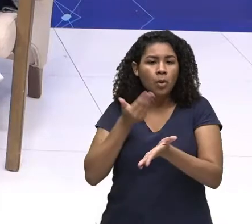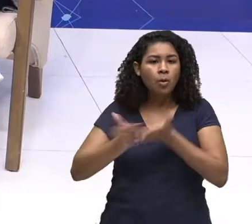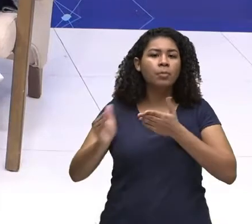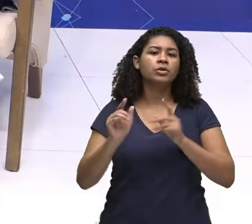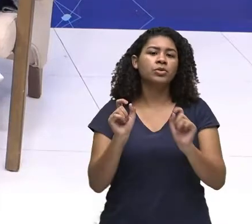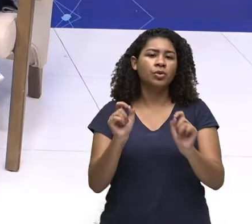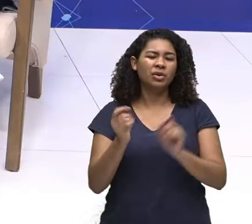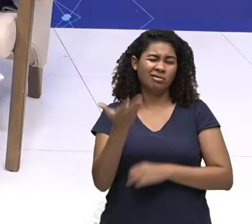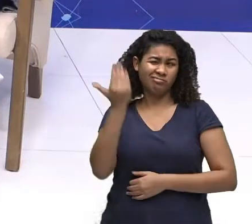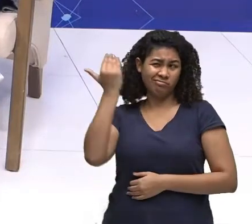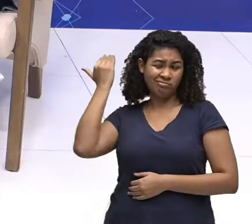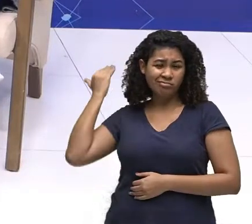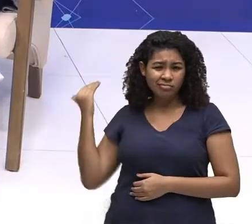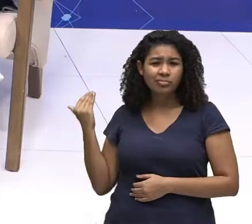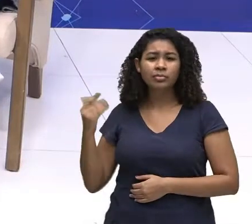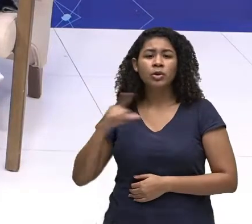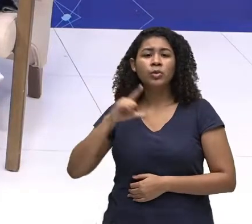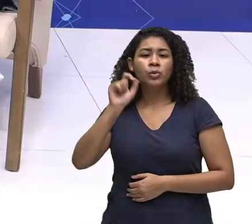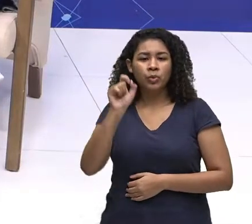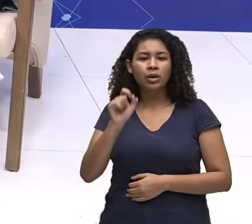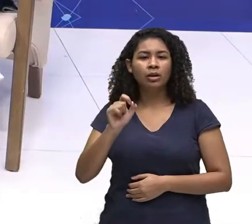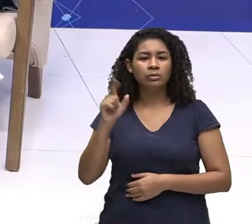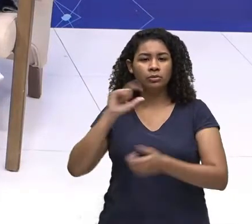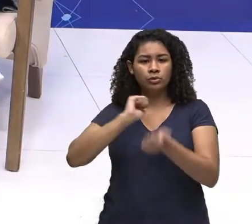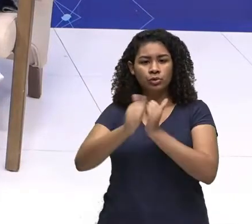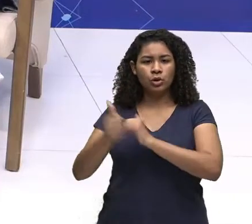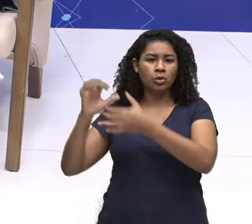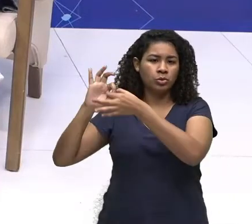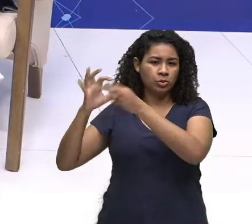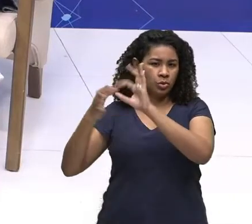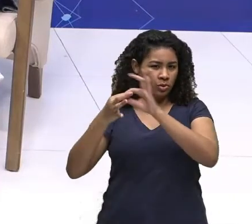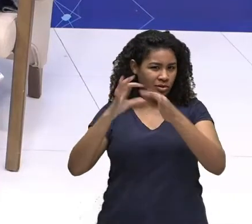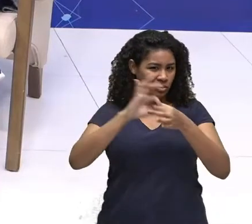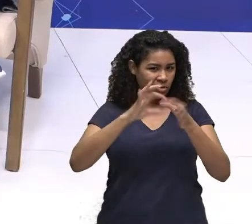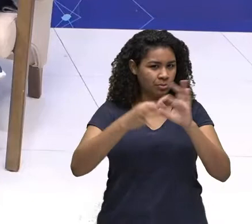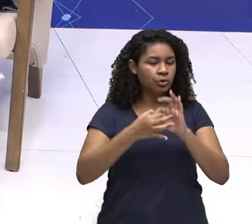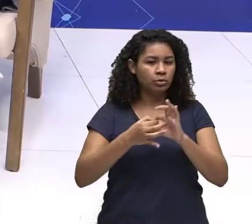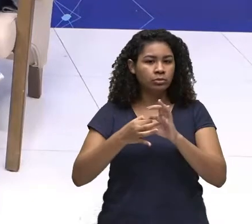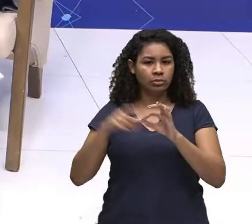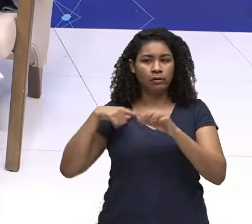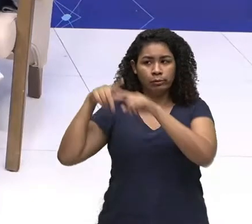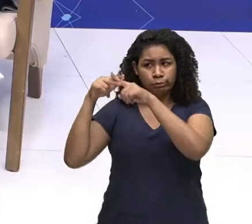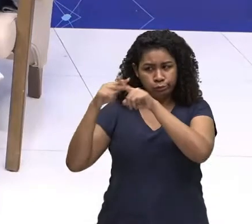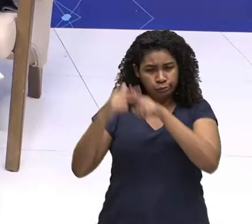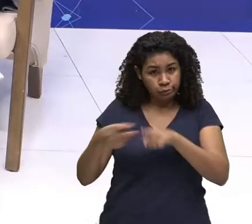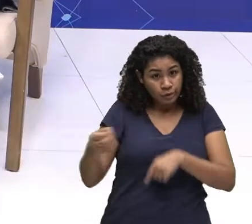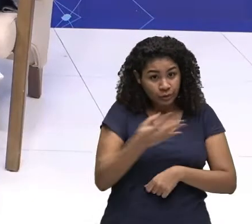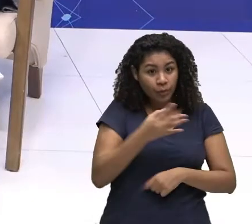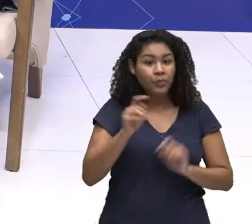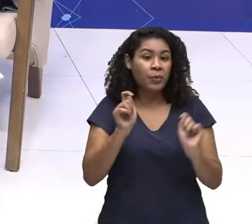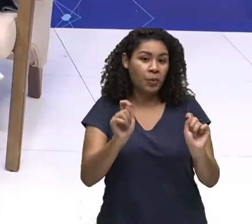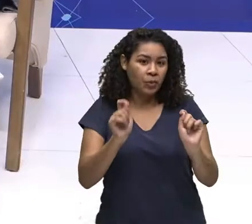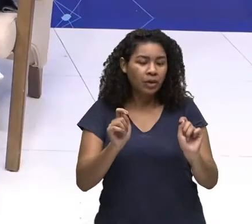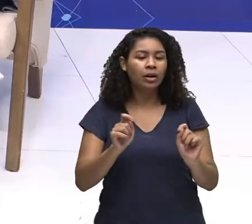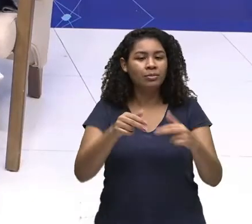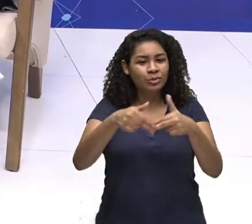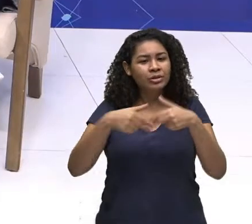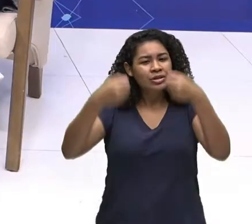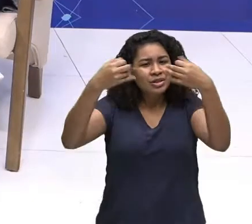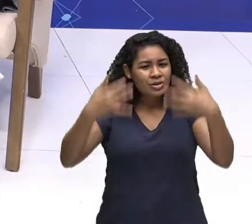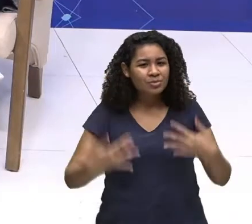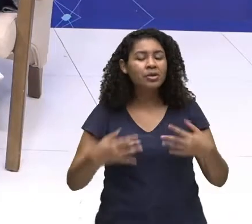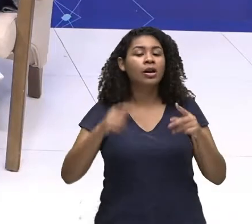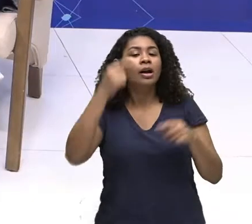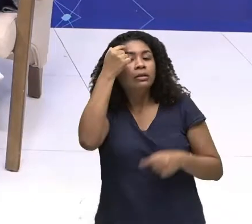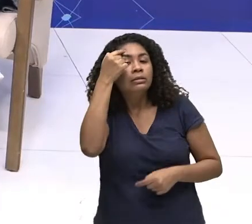uma repaginação dos Jogos Olímpicos, né? E o que ele pretende, o que ele preconiza ali, o que ele fala com